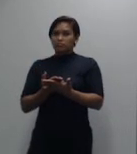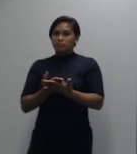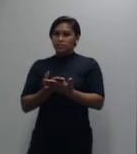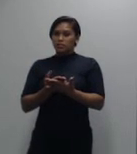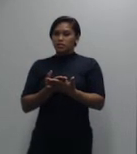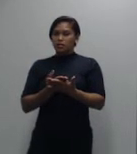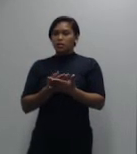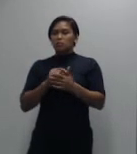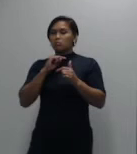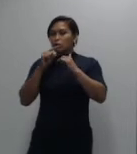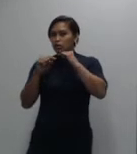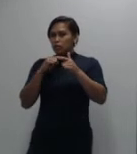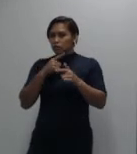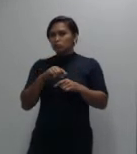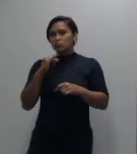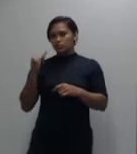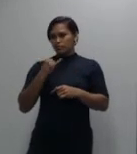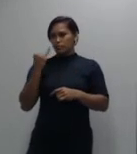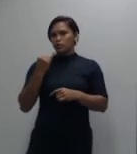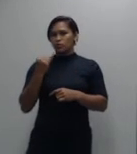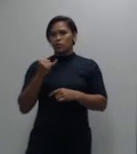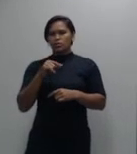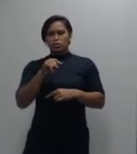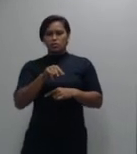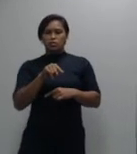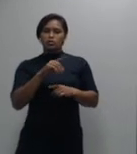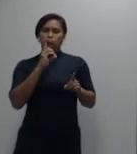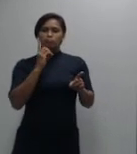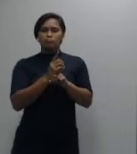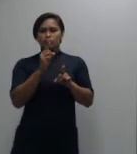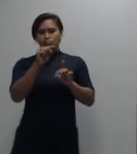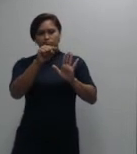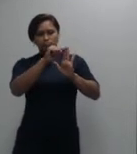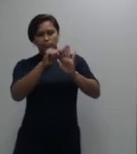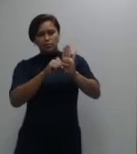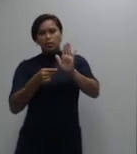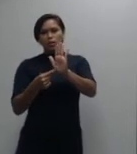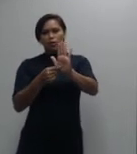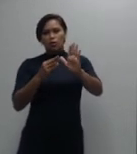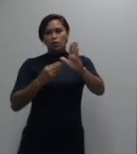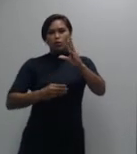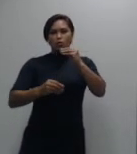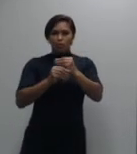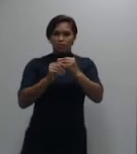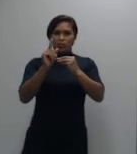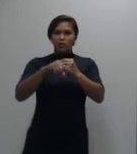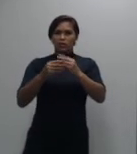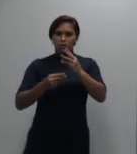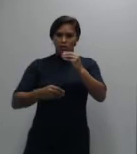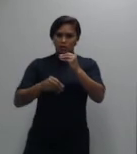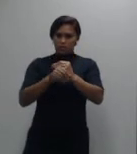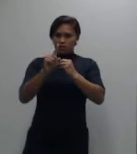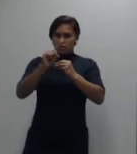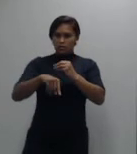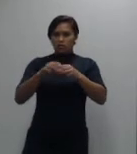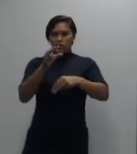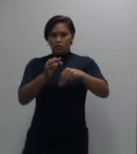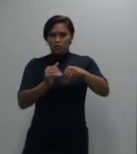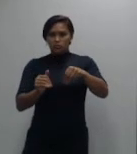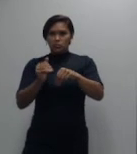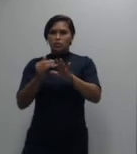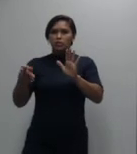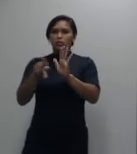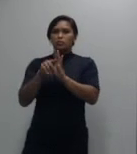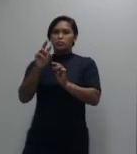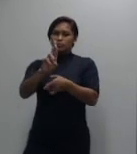essas minhas dúvidas são pertinentes e trazer a como cooperação colaboração ao cms paz e ao próprio